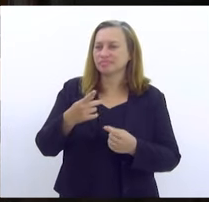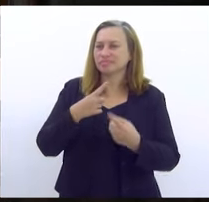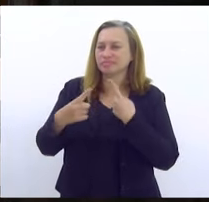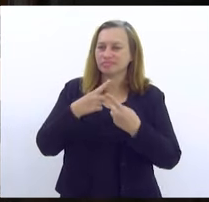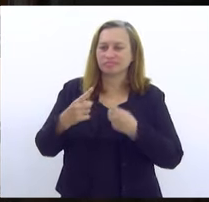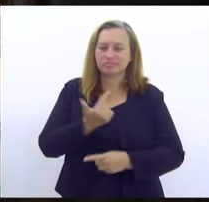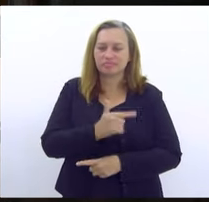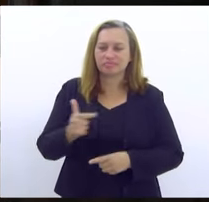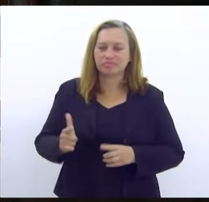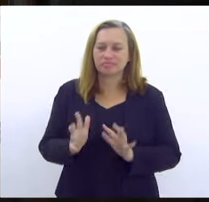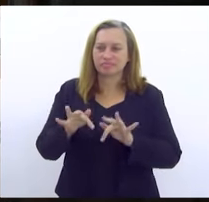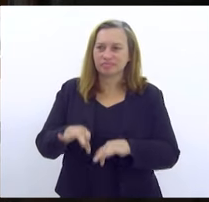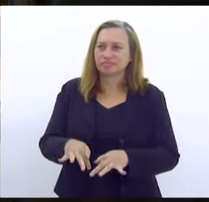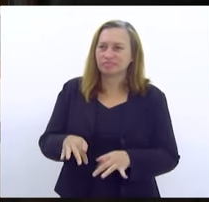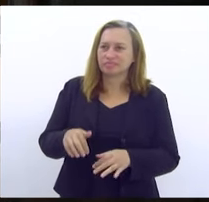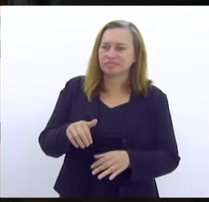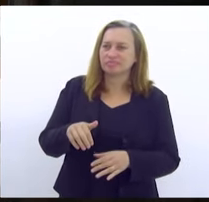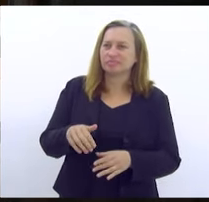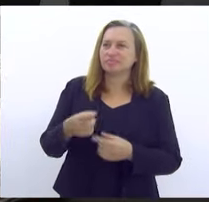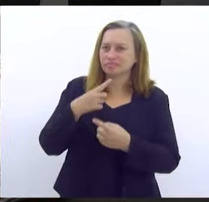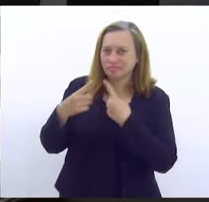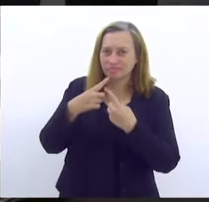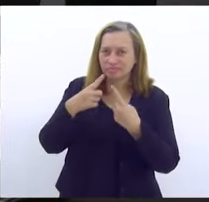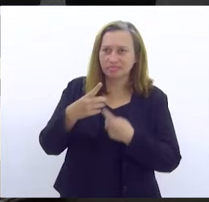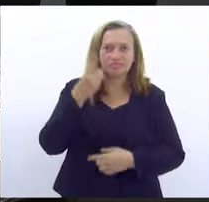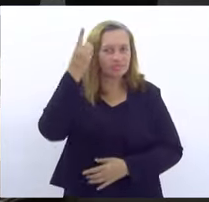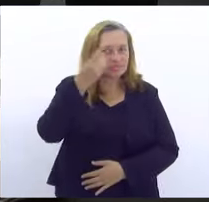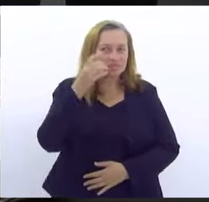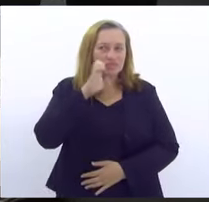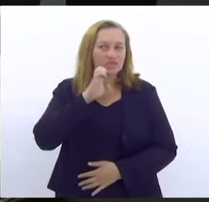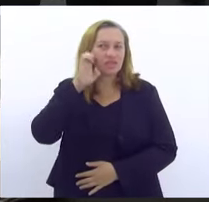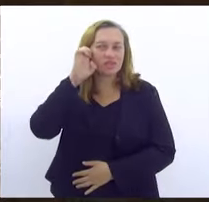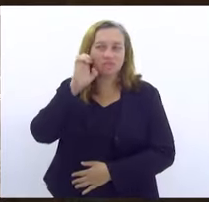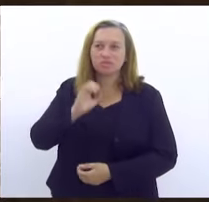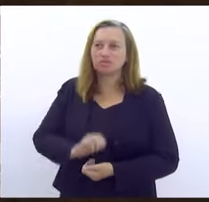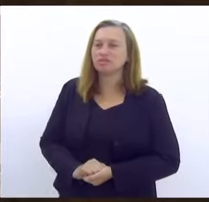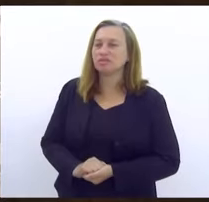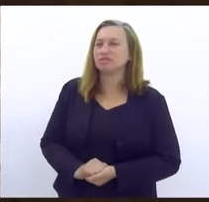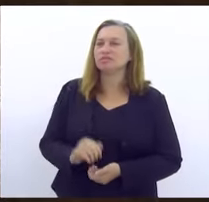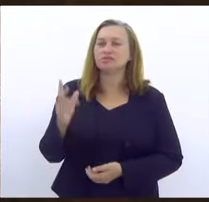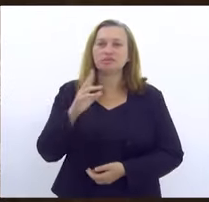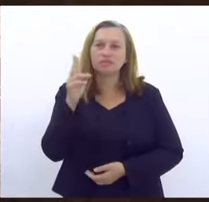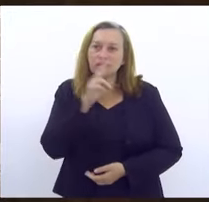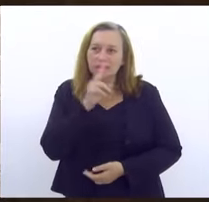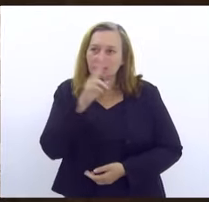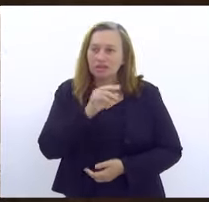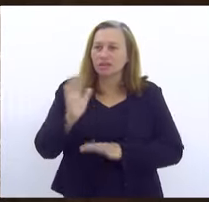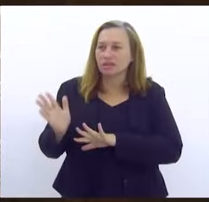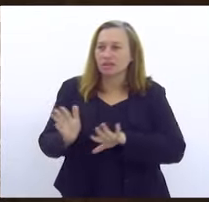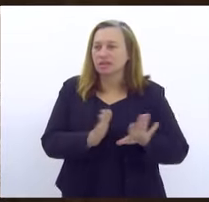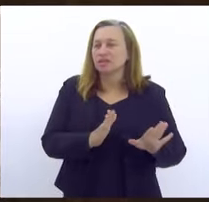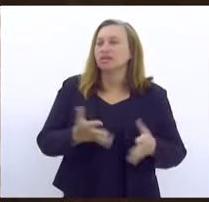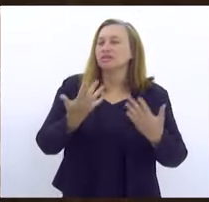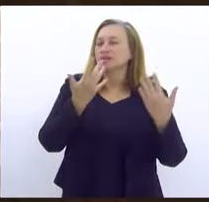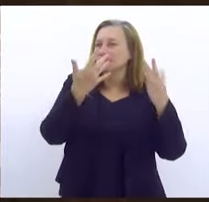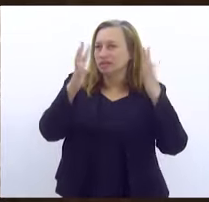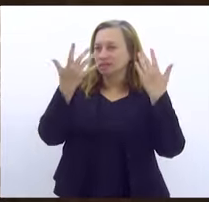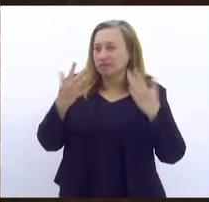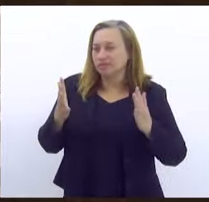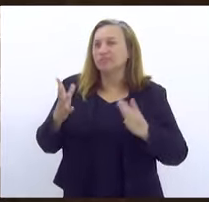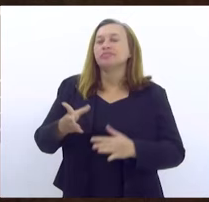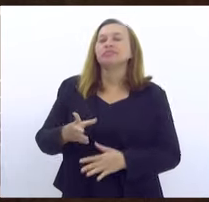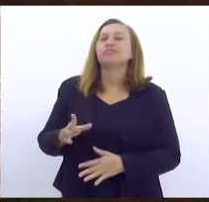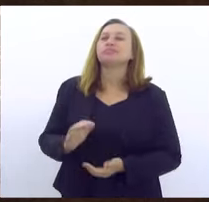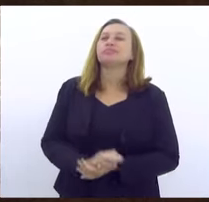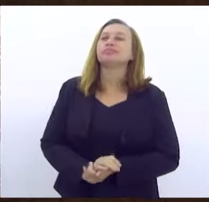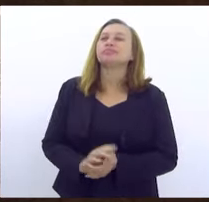discussão, não havendo quem queira discutir, para discutir, deputada Élica Takimoto. Presidenta, rapidamente, queria parabenizar o